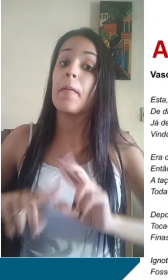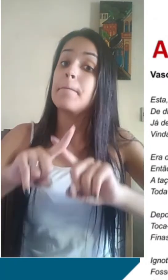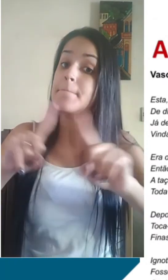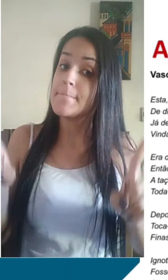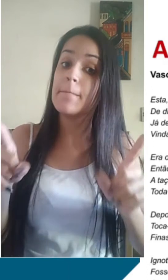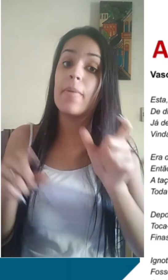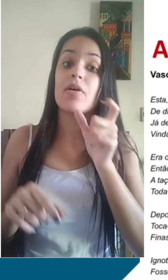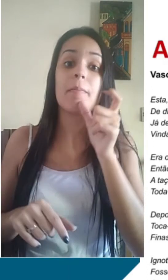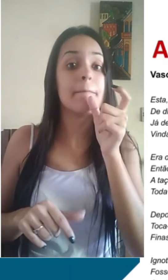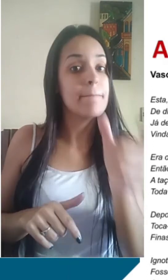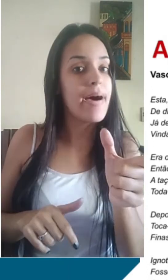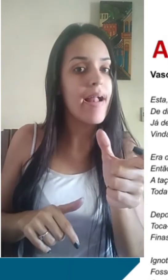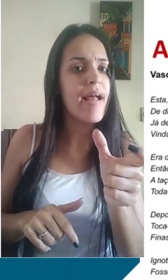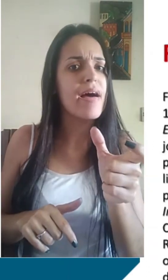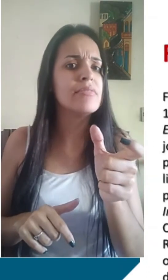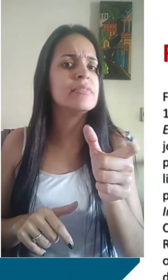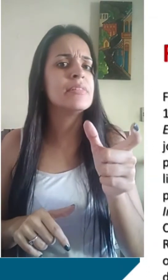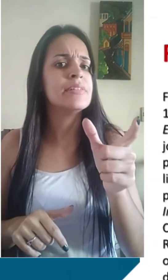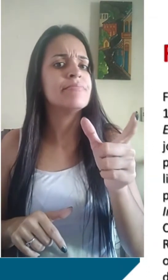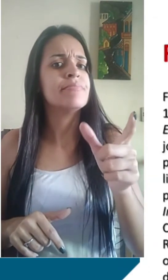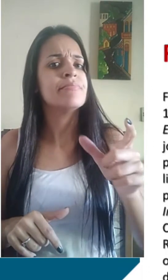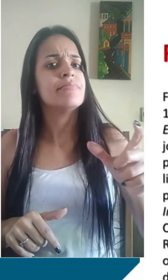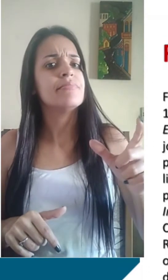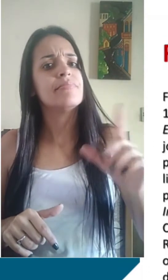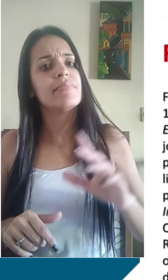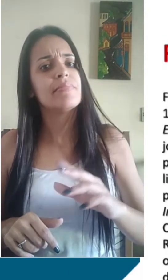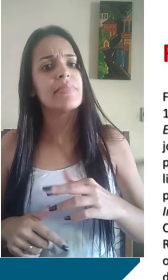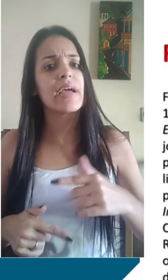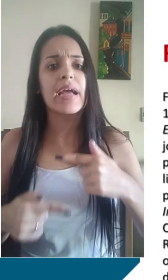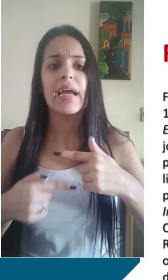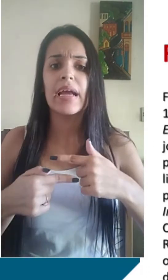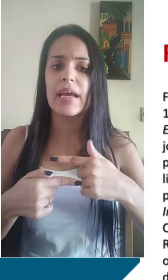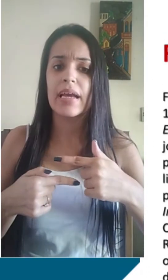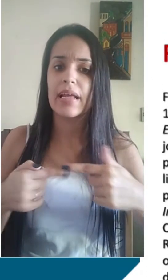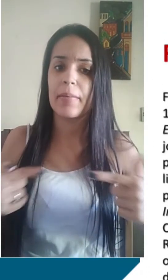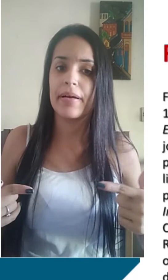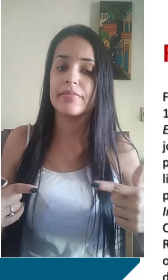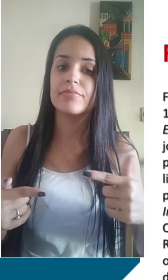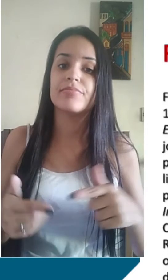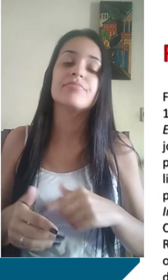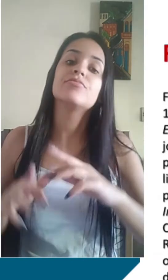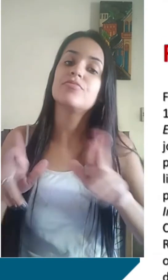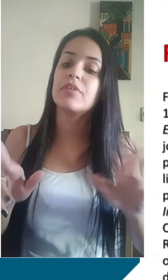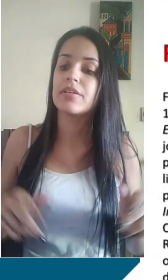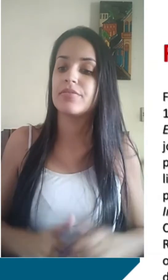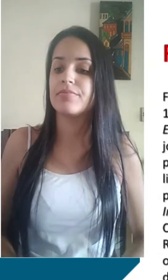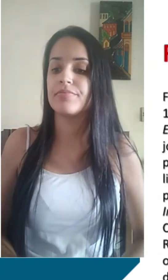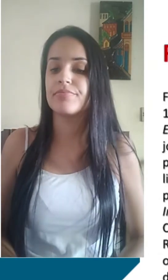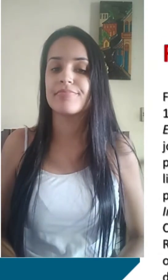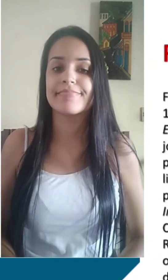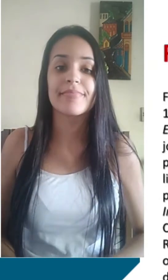classes gramaticais diferentes. Francisca Júlia da Silva. 1871